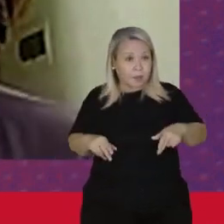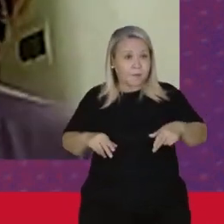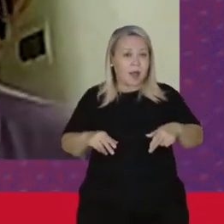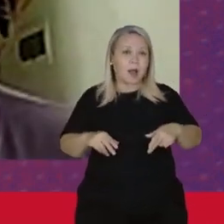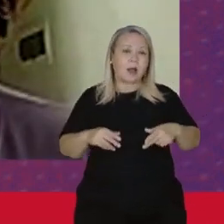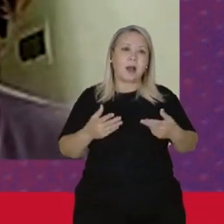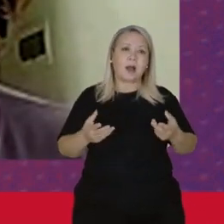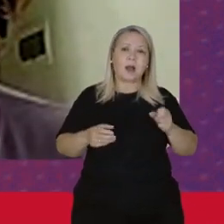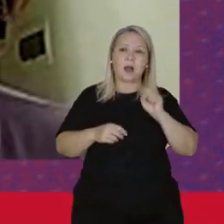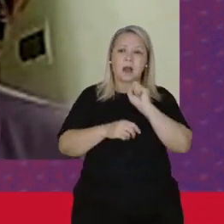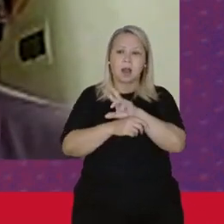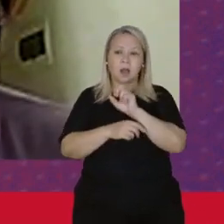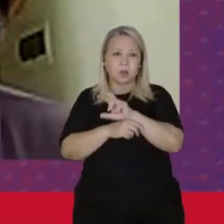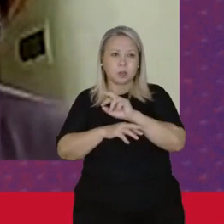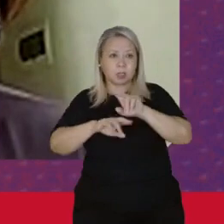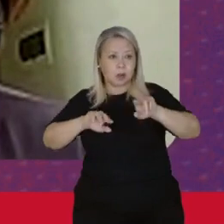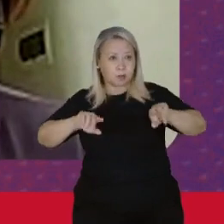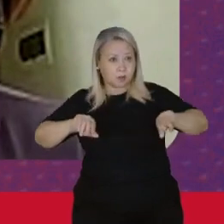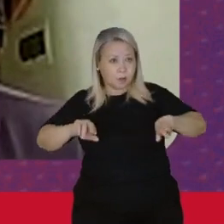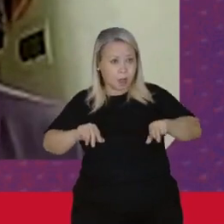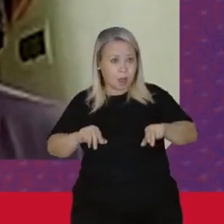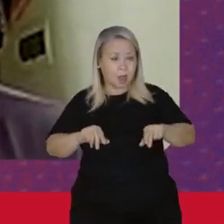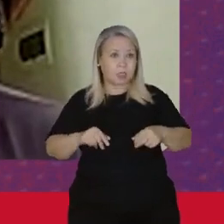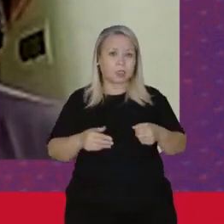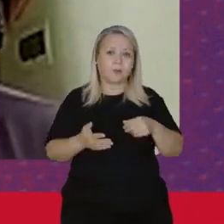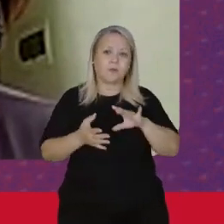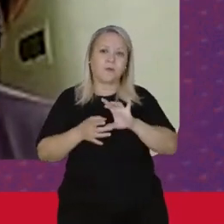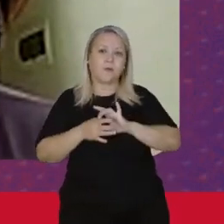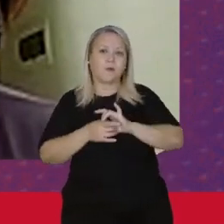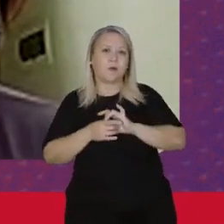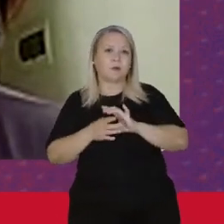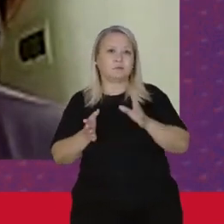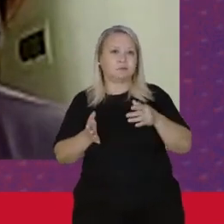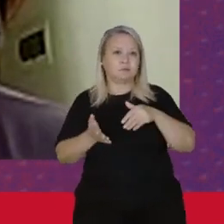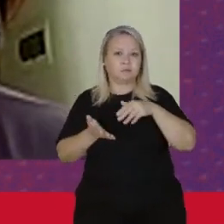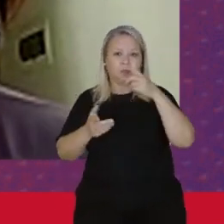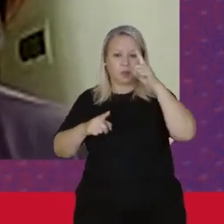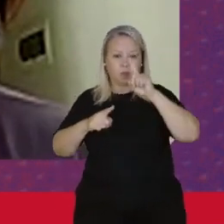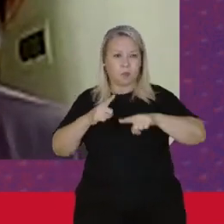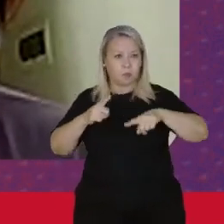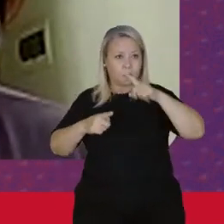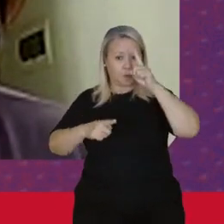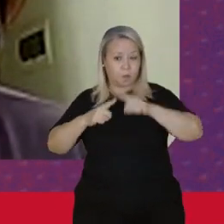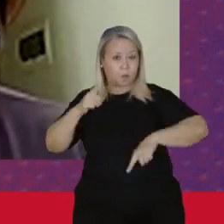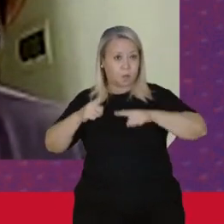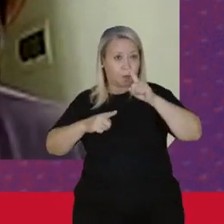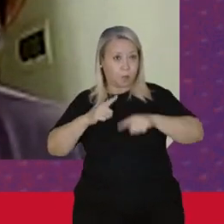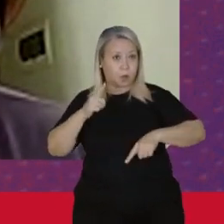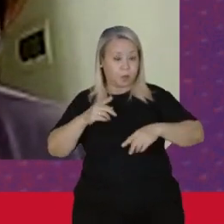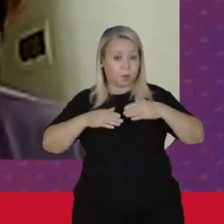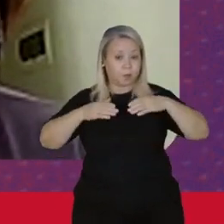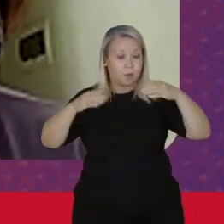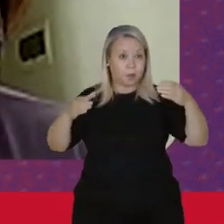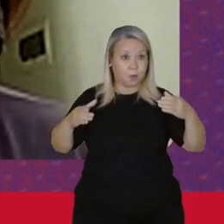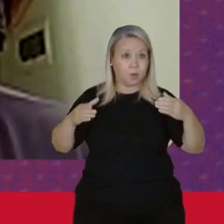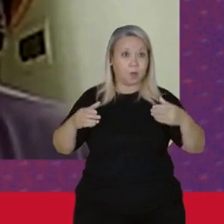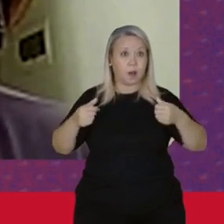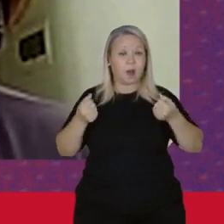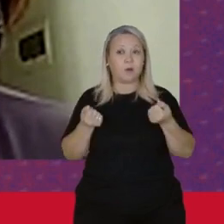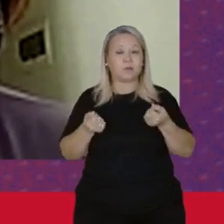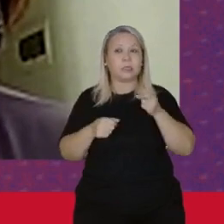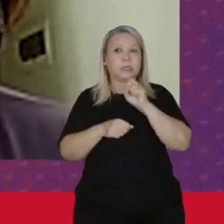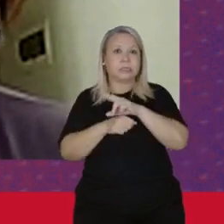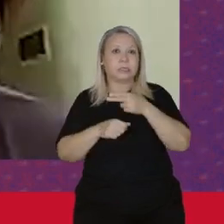substâncias, né, agrotóxicos que foram banidos em outros países pelo alto grau de